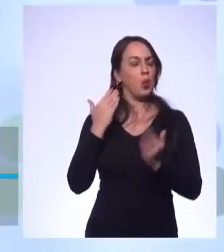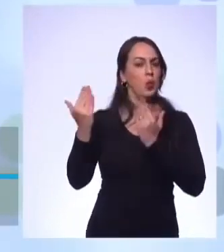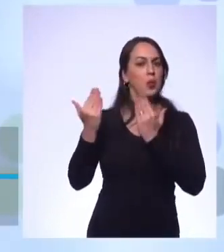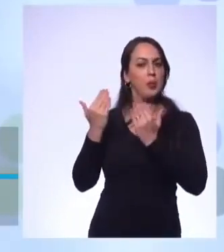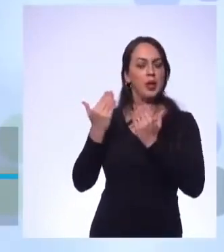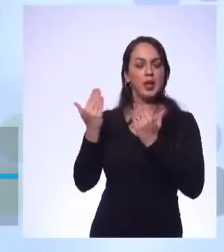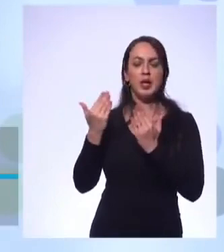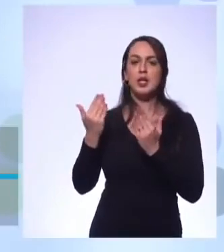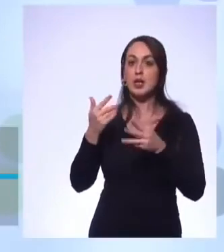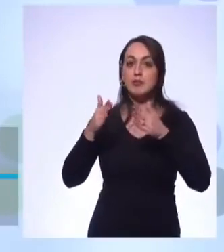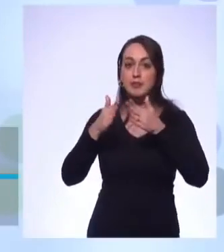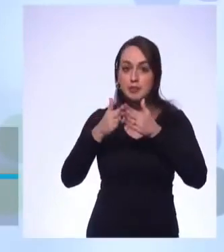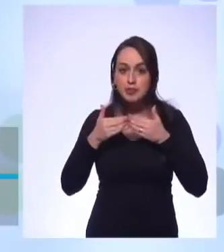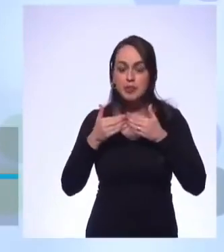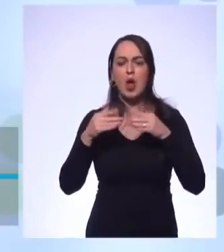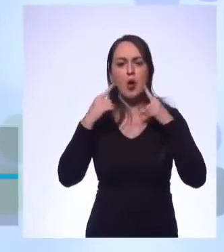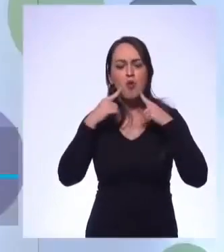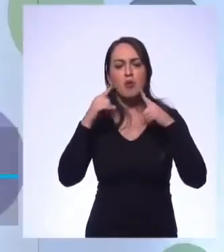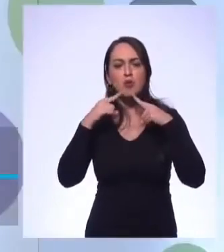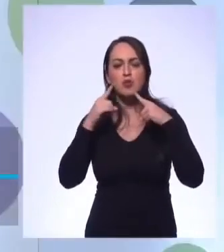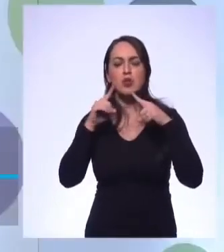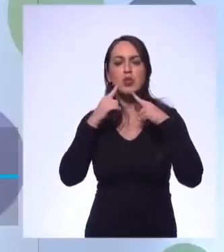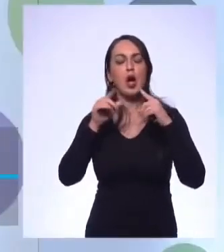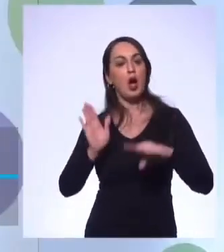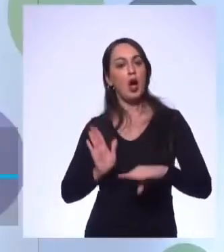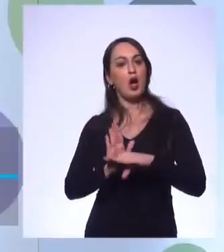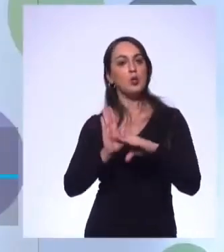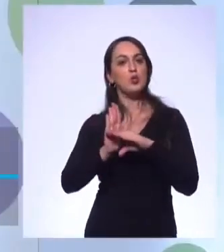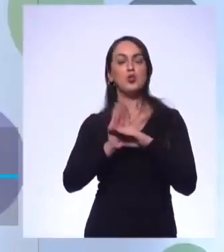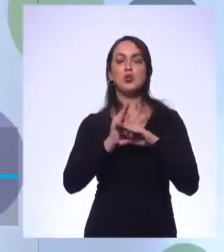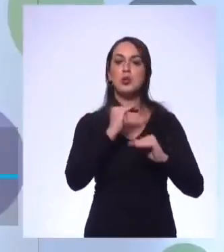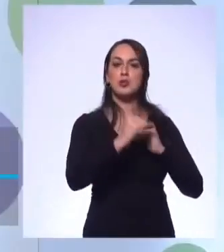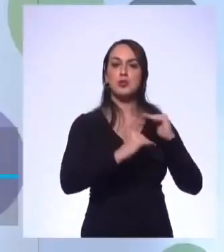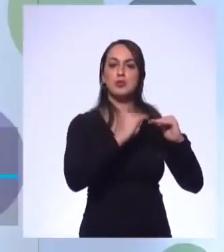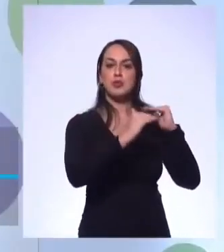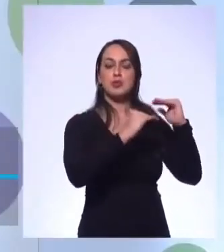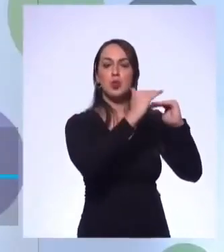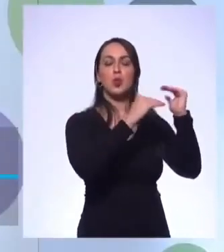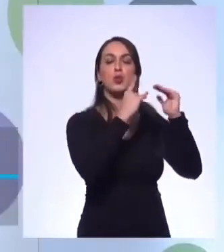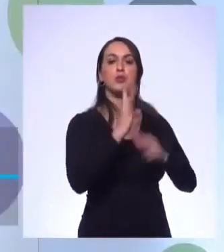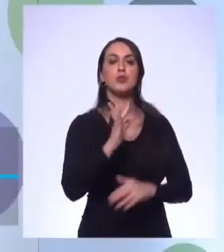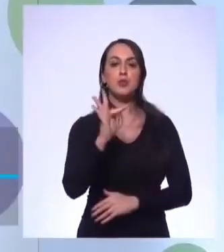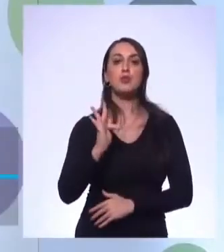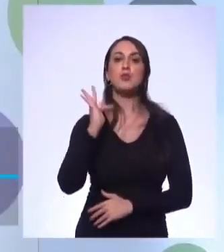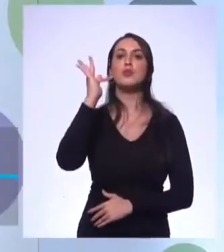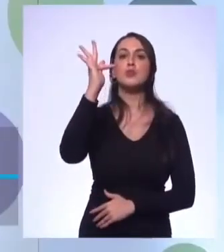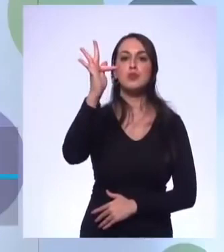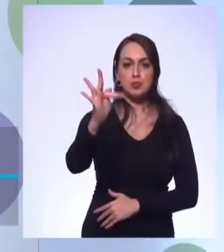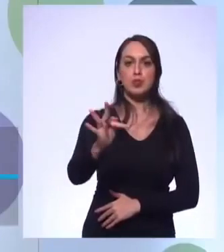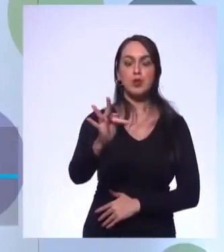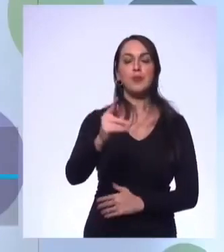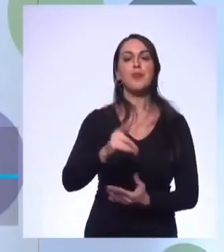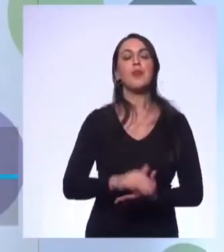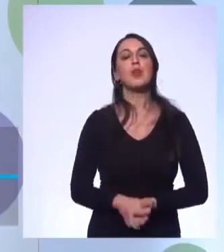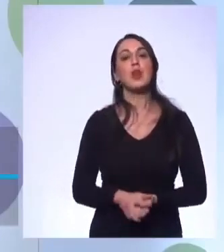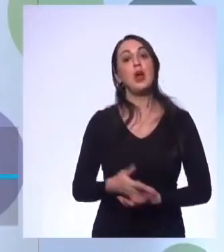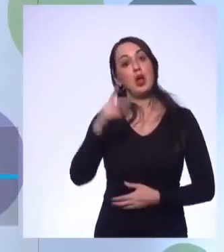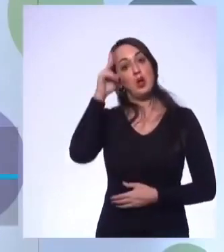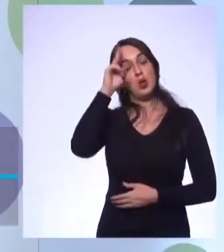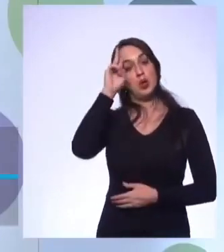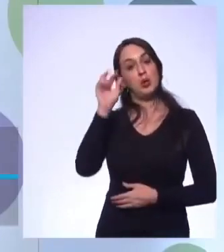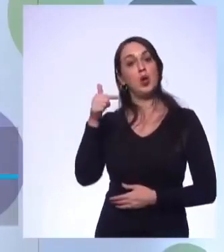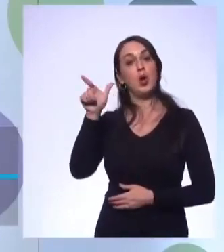futuro, inclusive. Muito bem. Mauro falando sobre o Dickens e contando esse caos aí da exploração infantil, lembrei das sufragistas